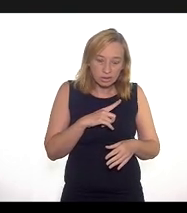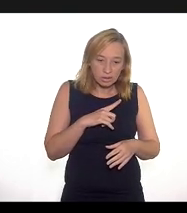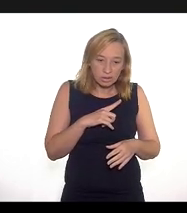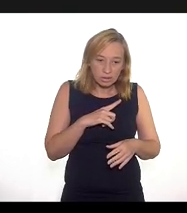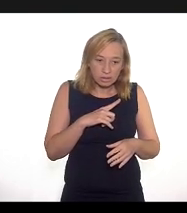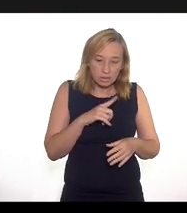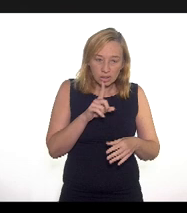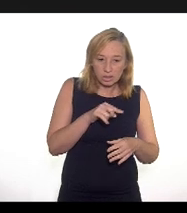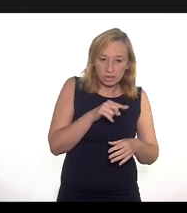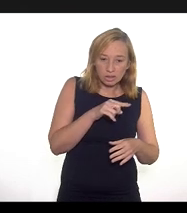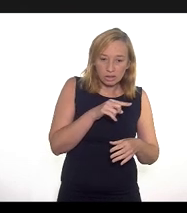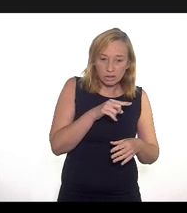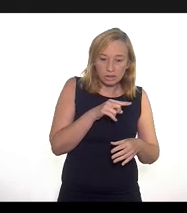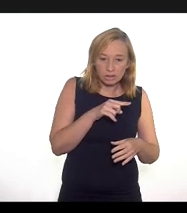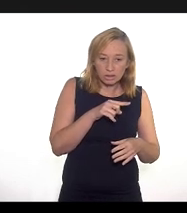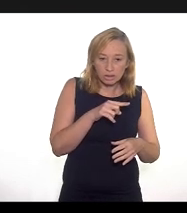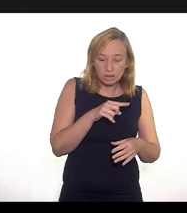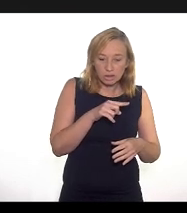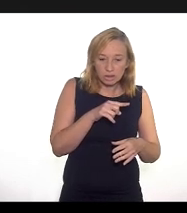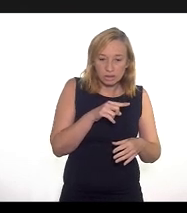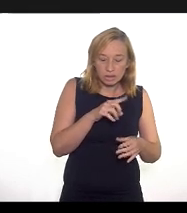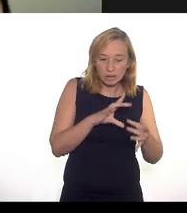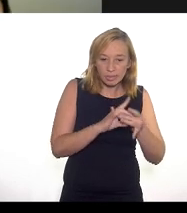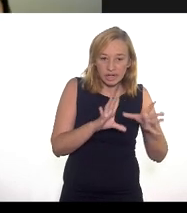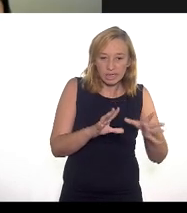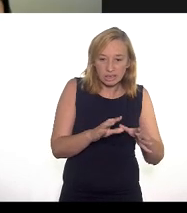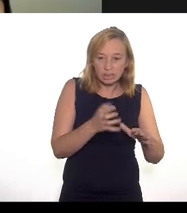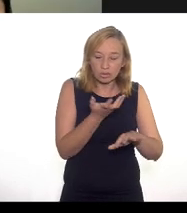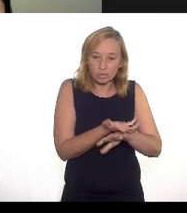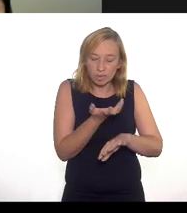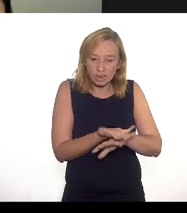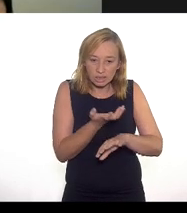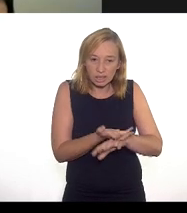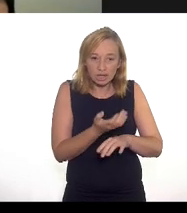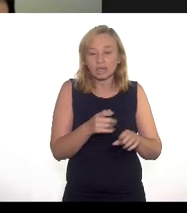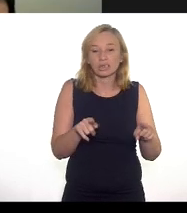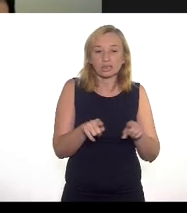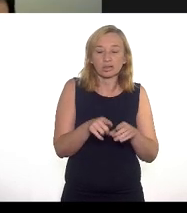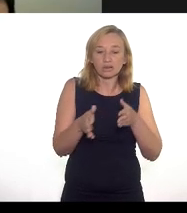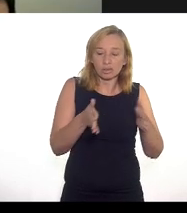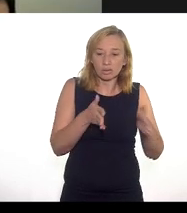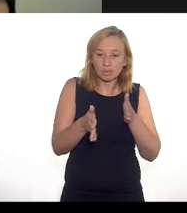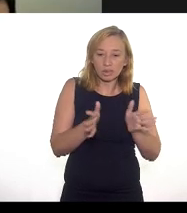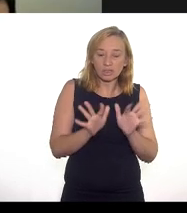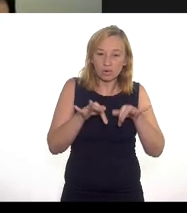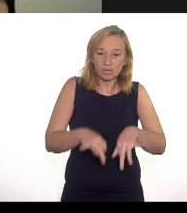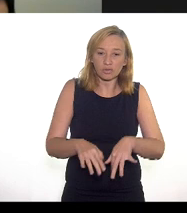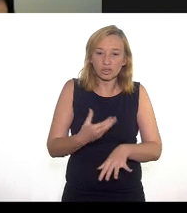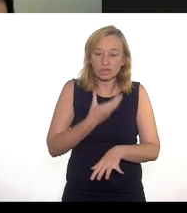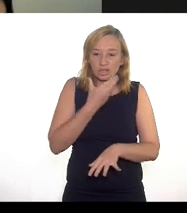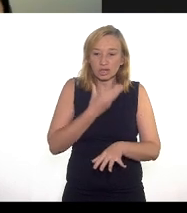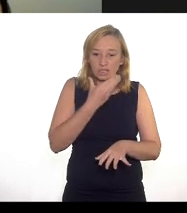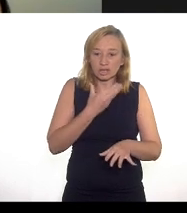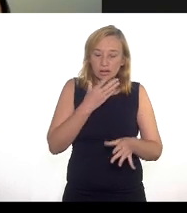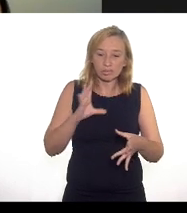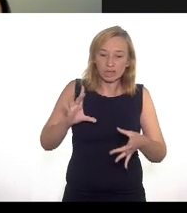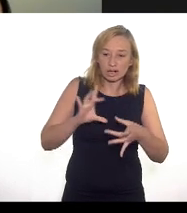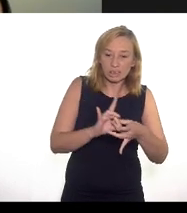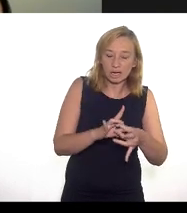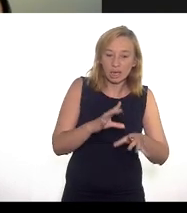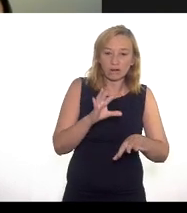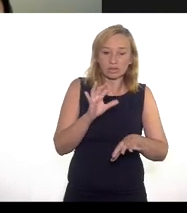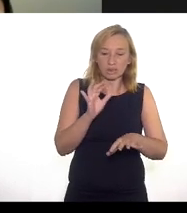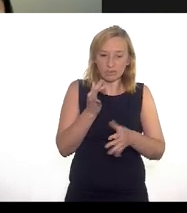matéria, né, daquela disciplina, e vão ter o prazo de até o final de dezembro para integralizar o que ficar